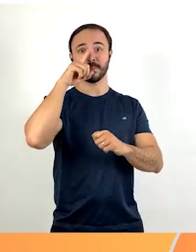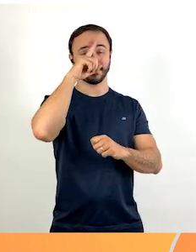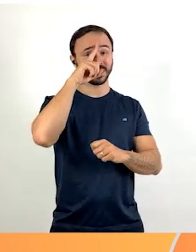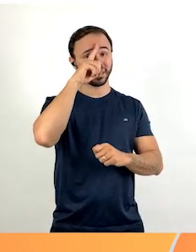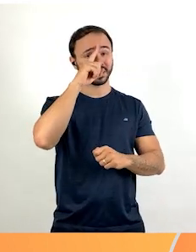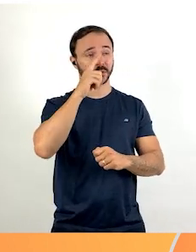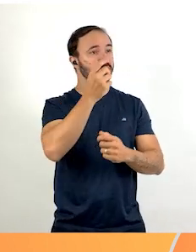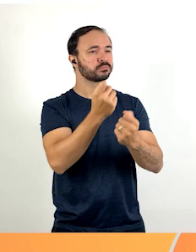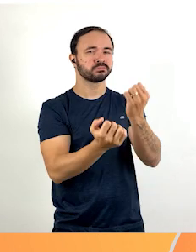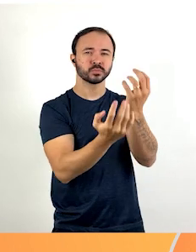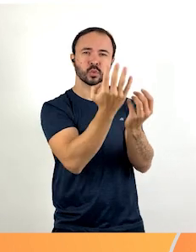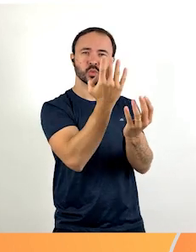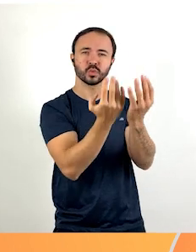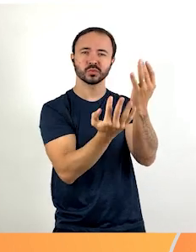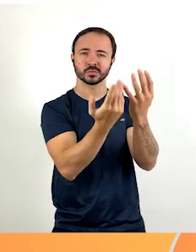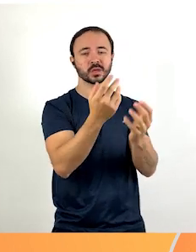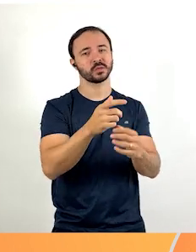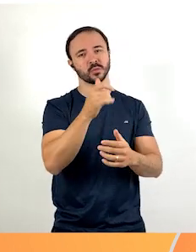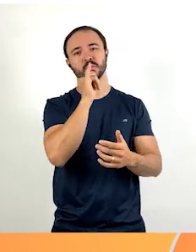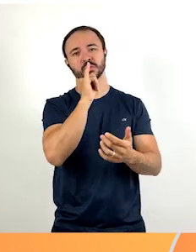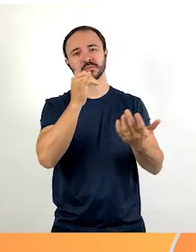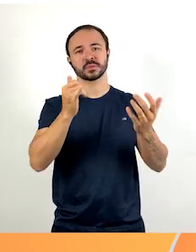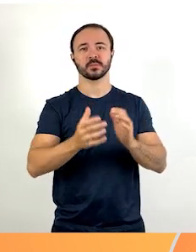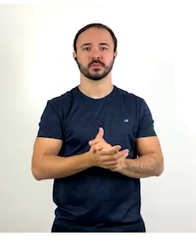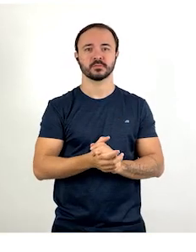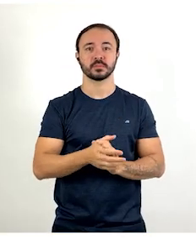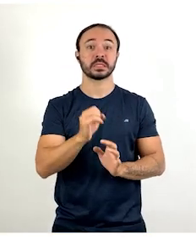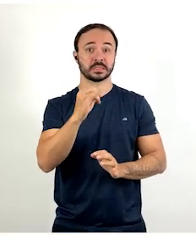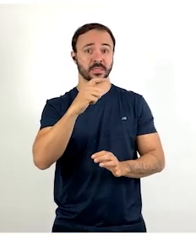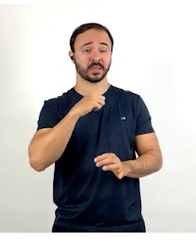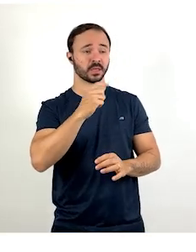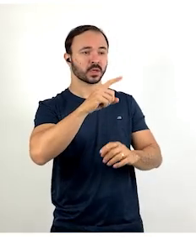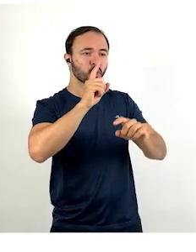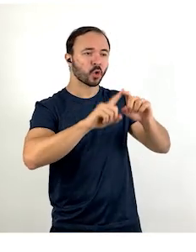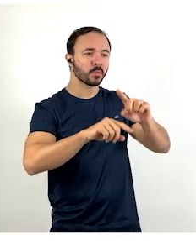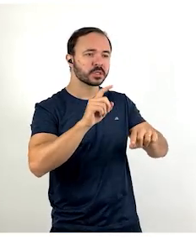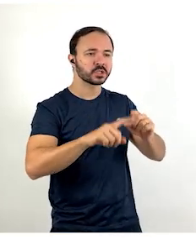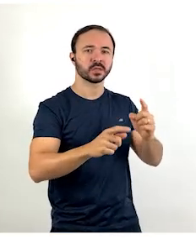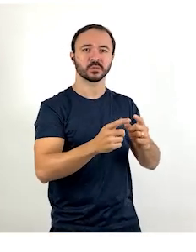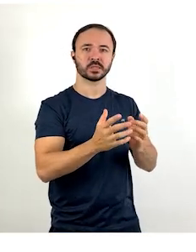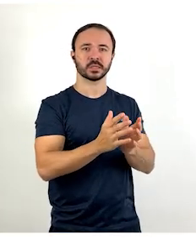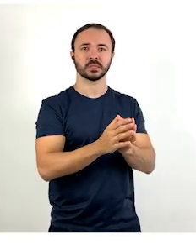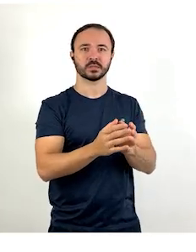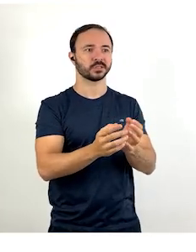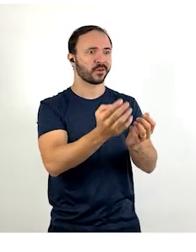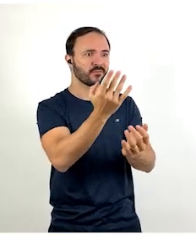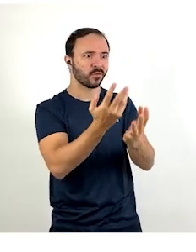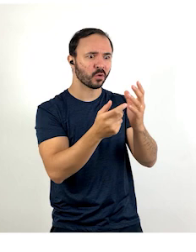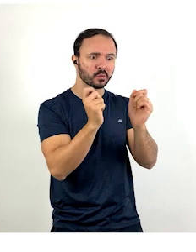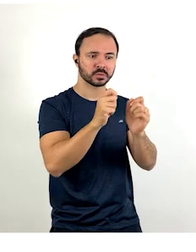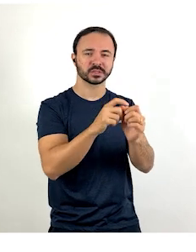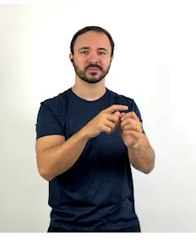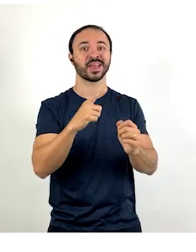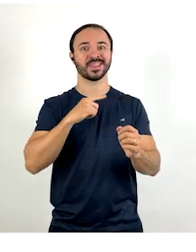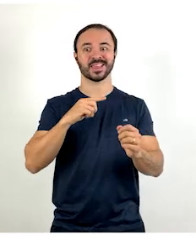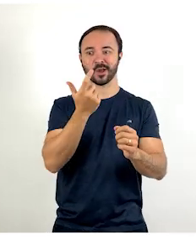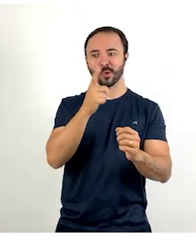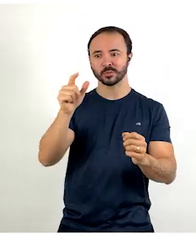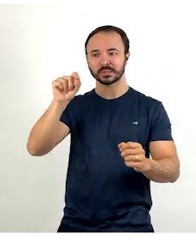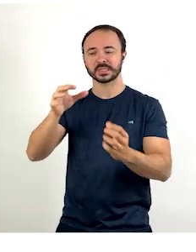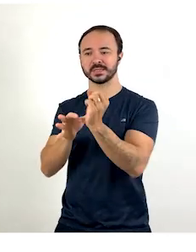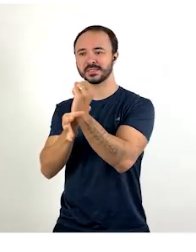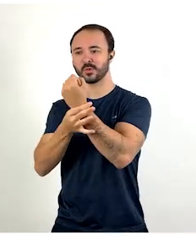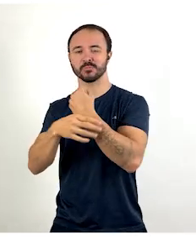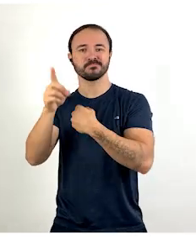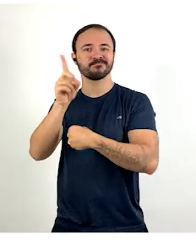de incêndios. Então, você tem nesse momento algum equipamento, algum elemento que vai interromper essa passagem da corrente.